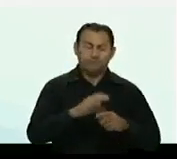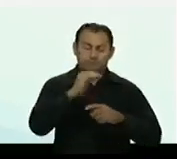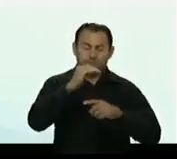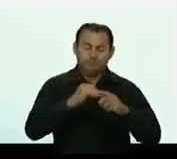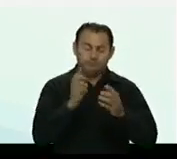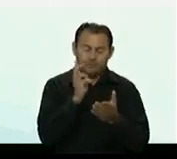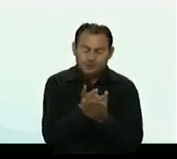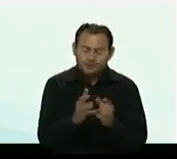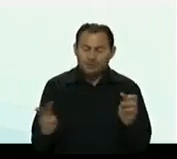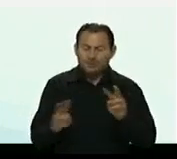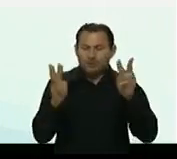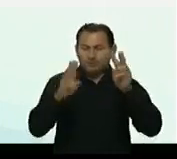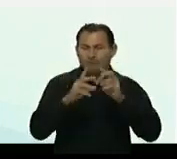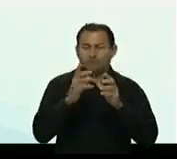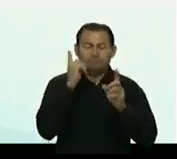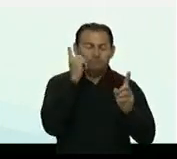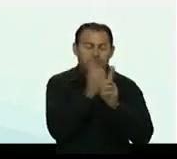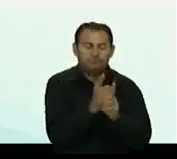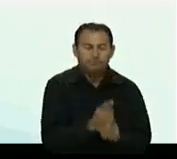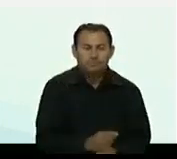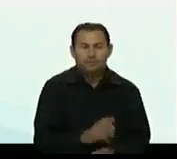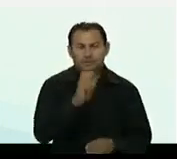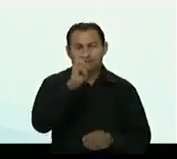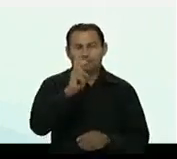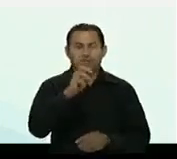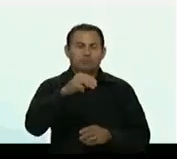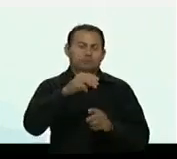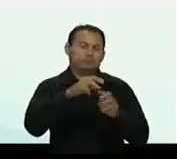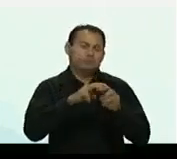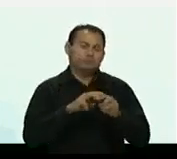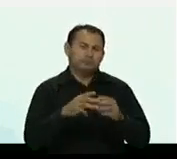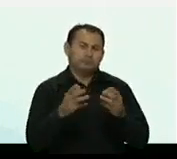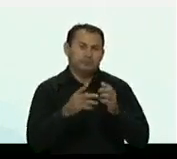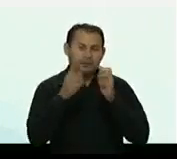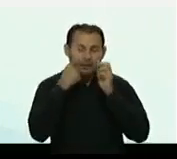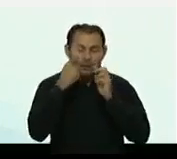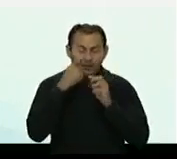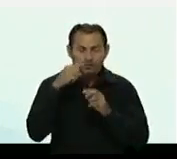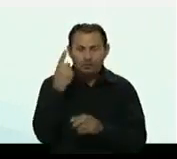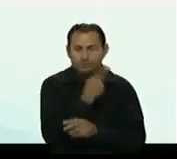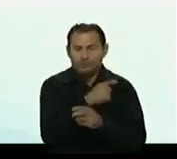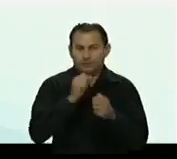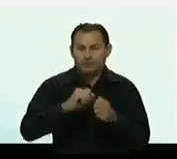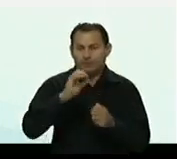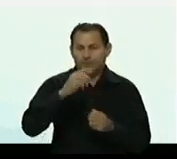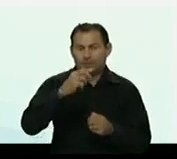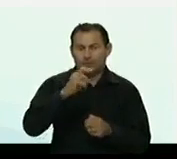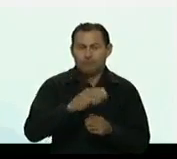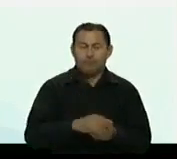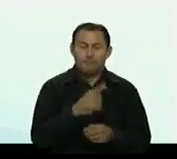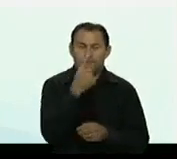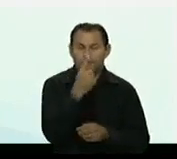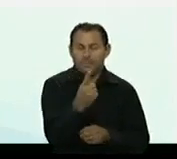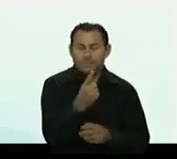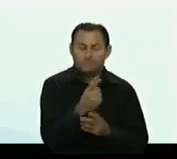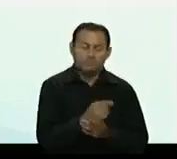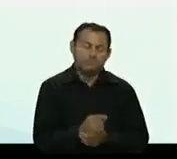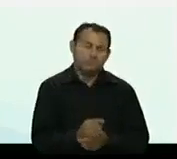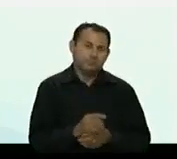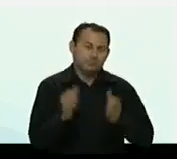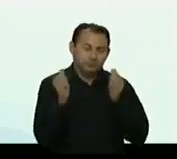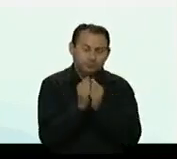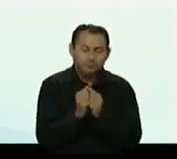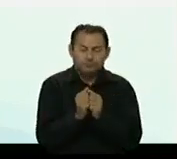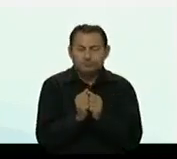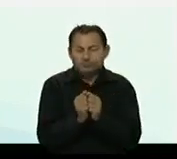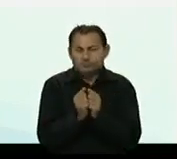pelo mesmo valor, vamos encontrar 5 meios. Veja que aqui nós realizamos a operação, deu 1.000. Então, agora, juntando os